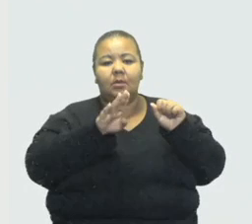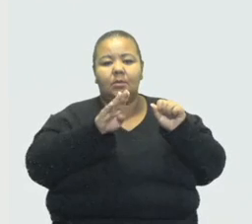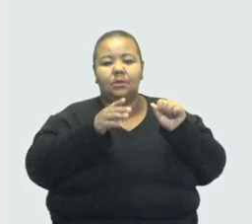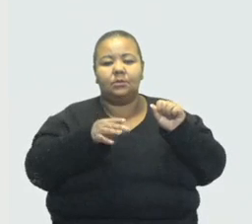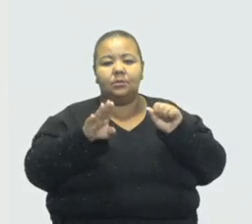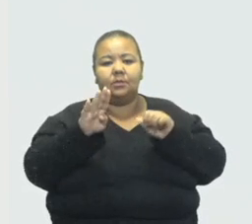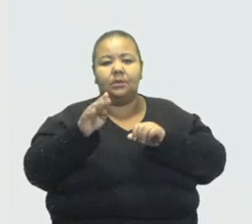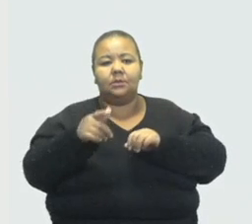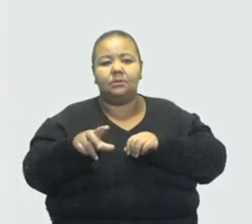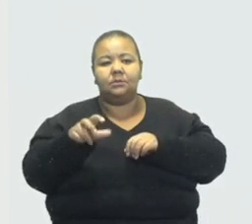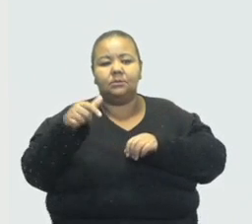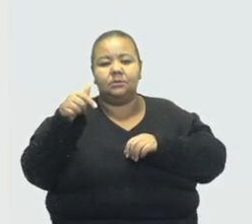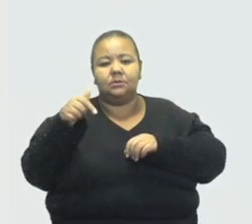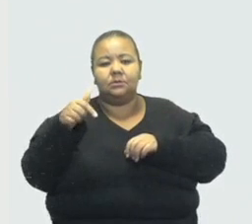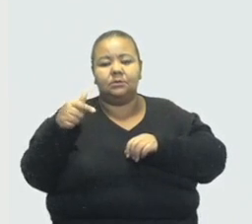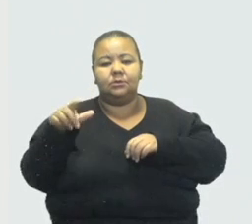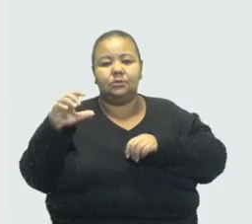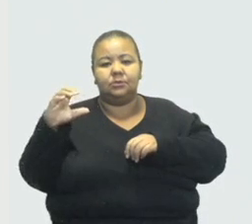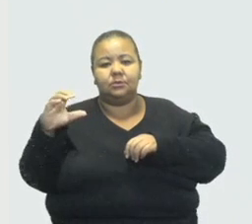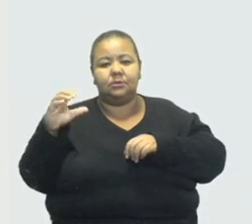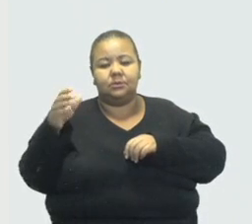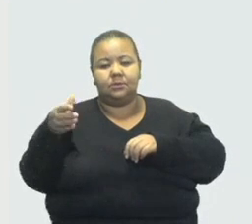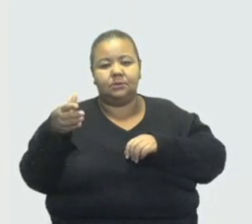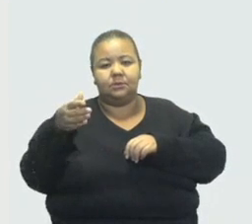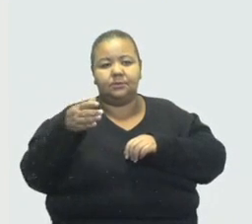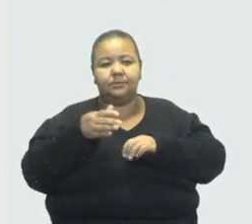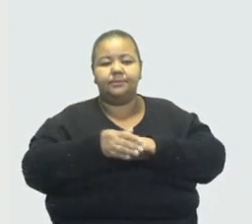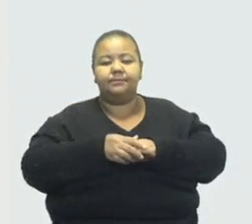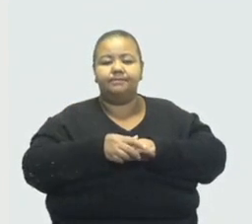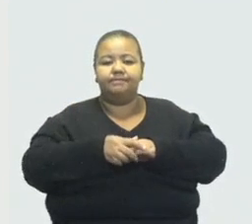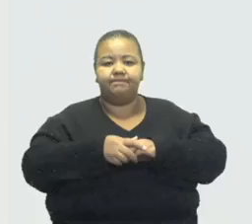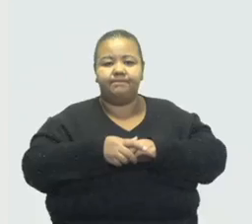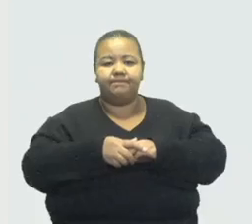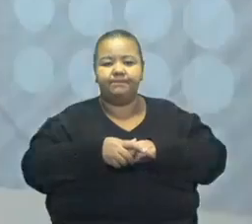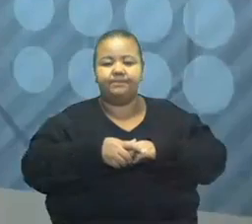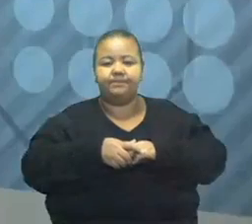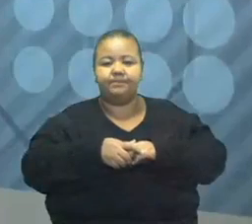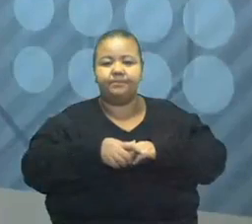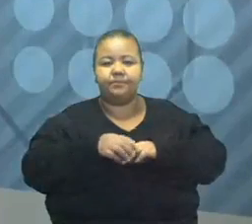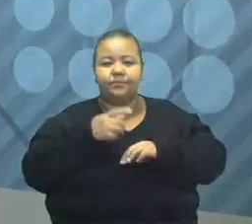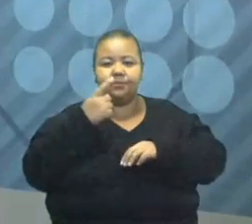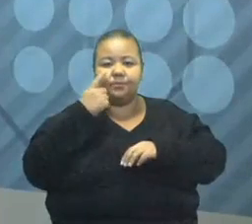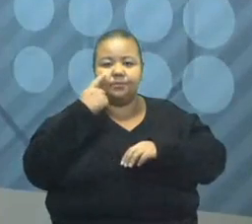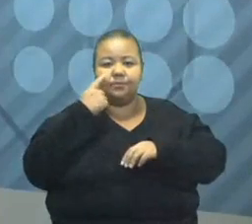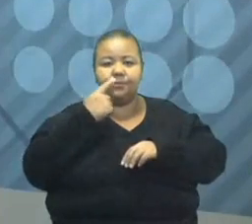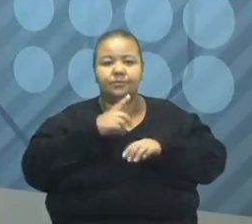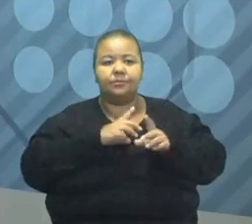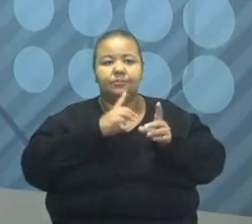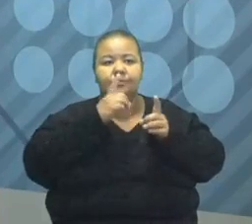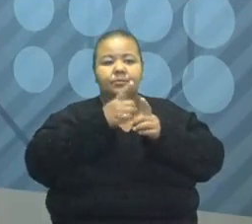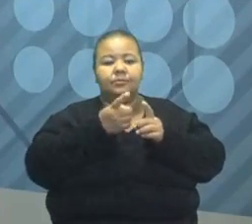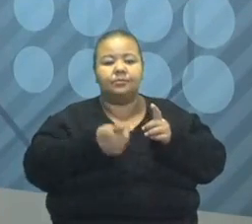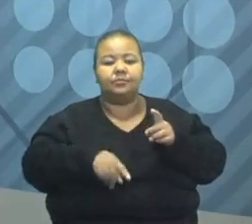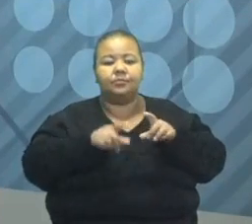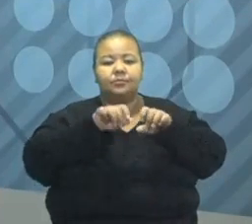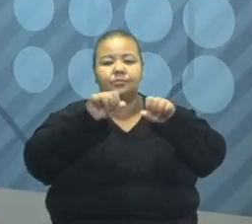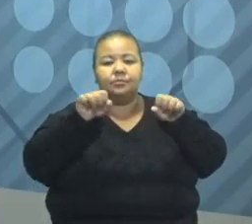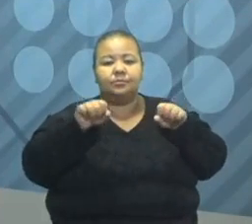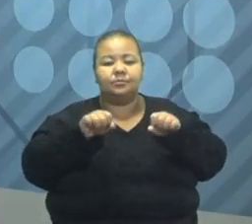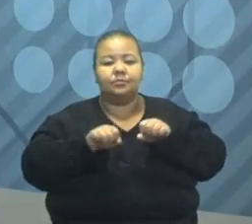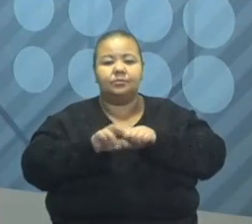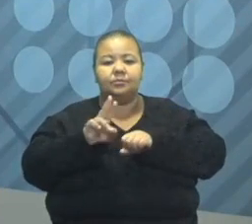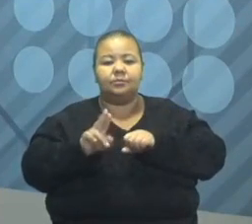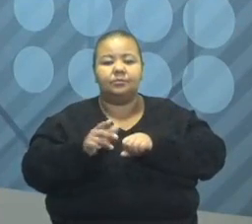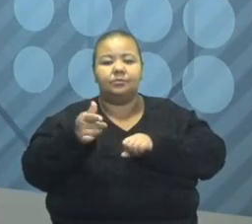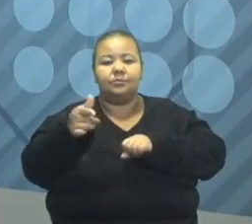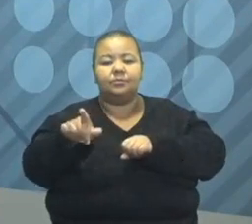alimento B e 7 do alimento C. Então, veja que a gente trabalhou com esse sistema, utilizando